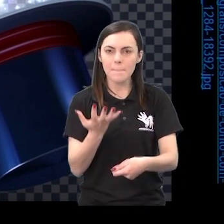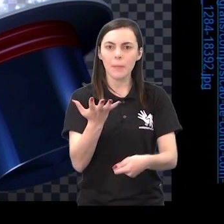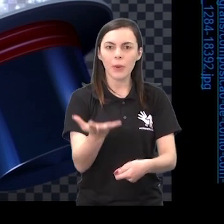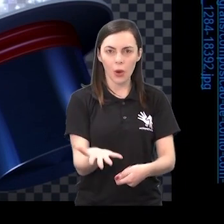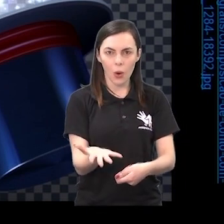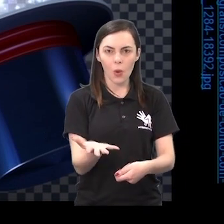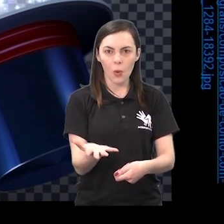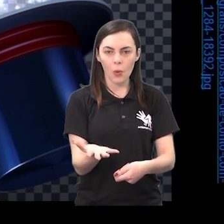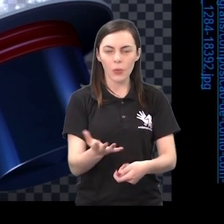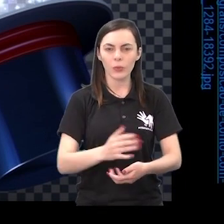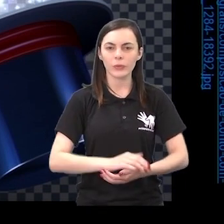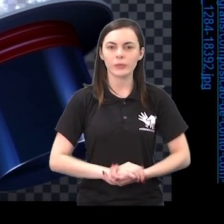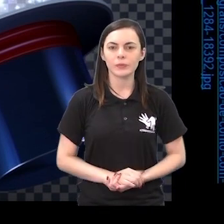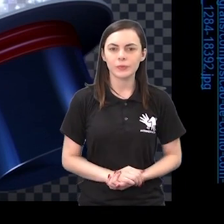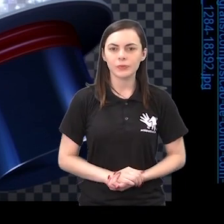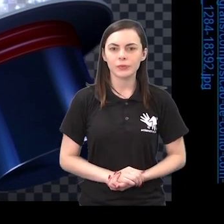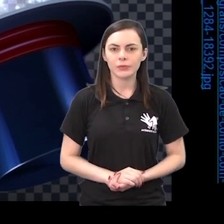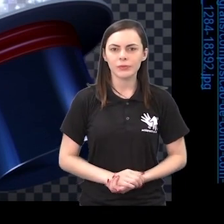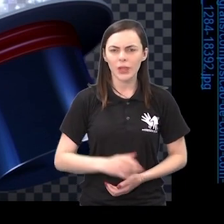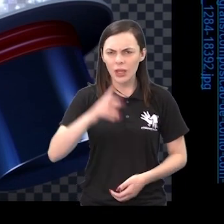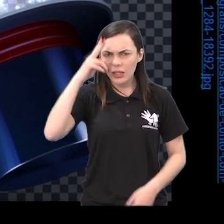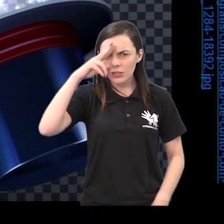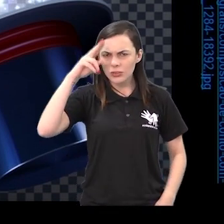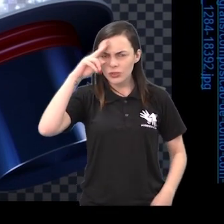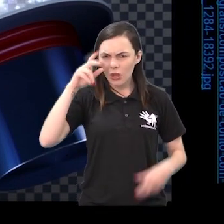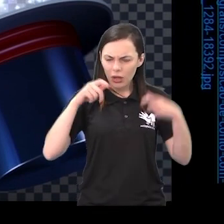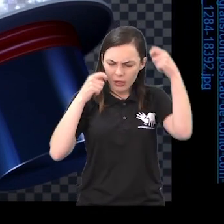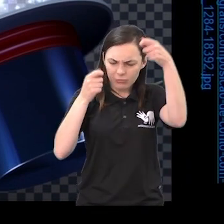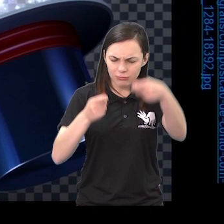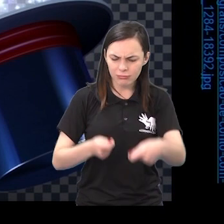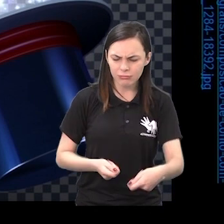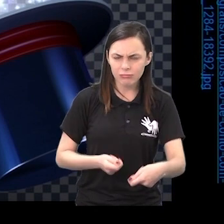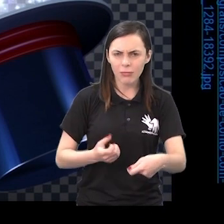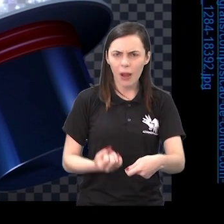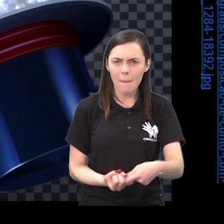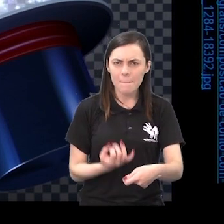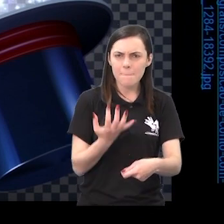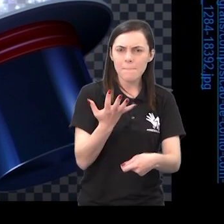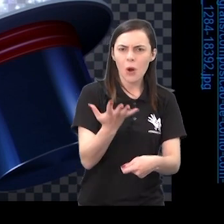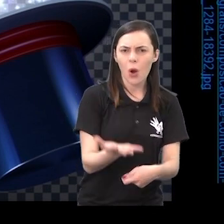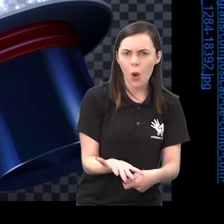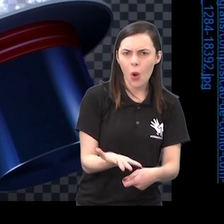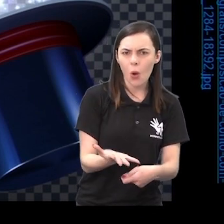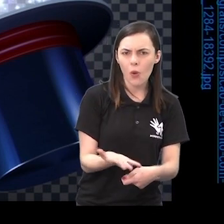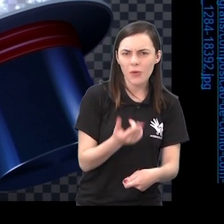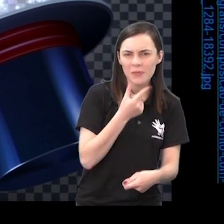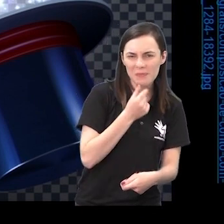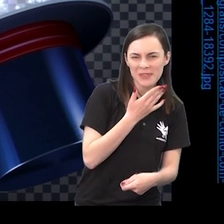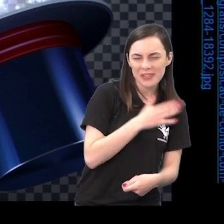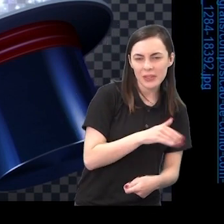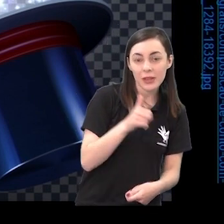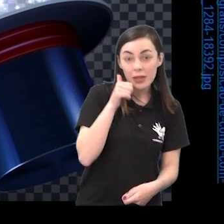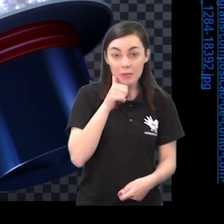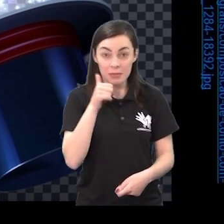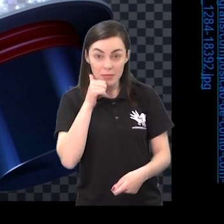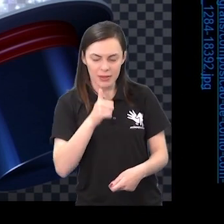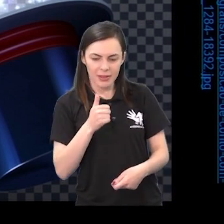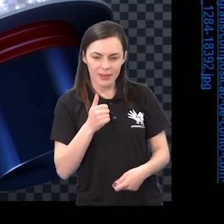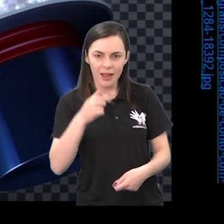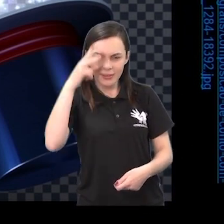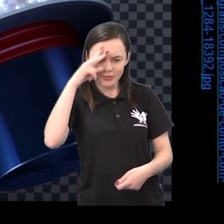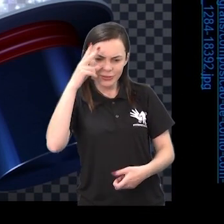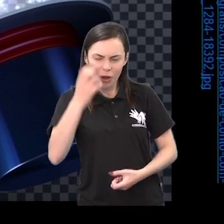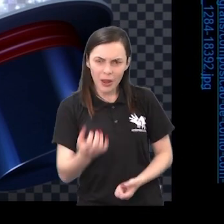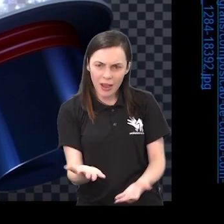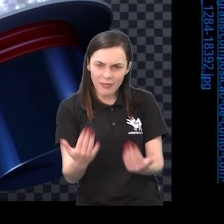história, vem para fora da cartola. Quero ouvir. Sai daí, dona história, vem pra fora da cartola. Sai daí,